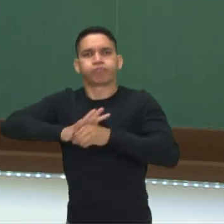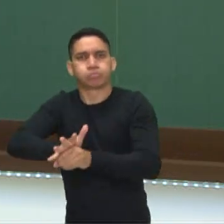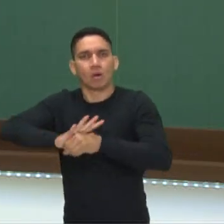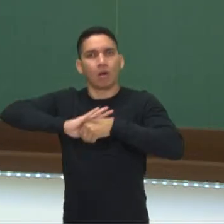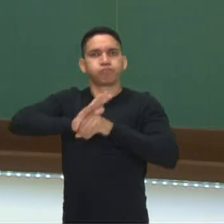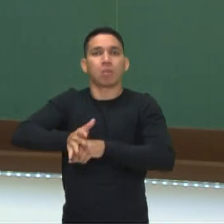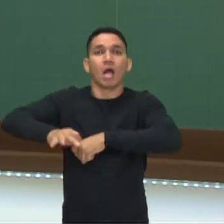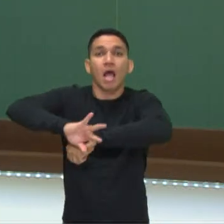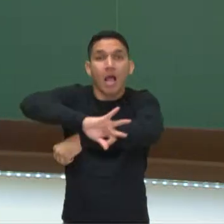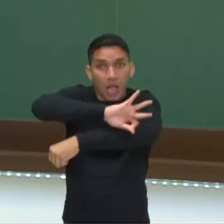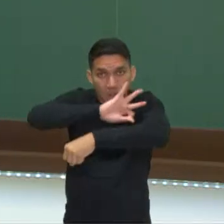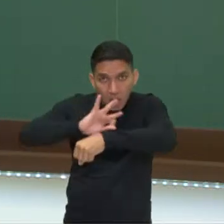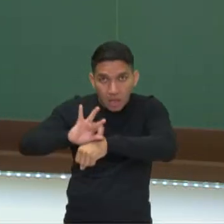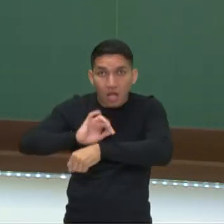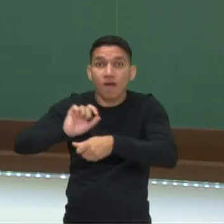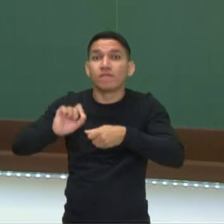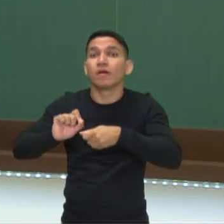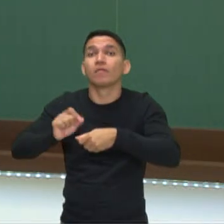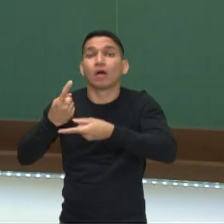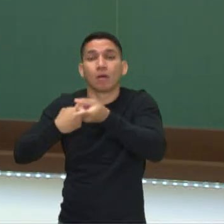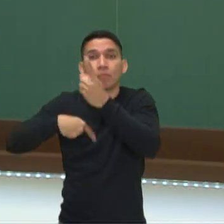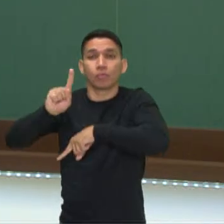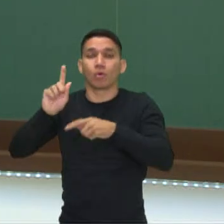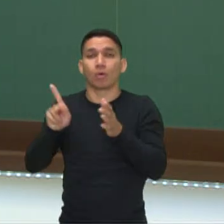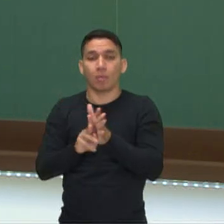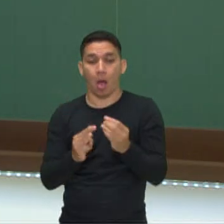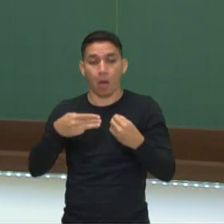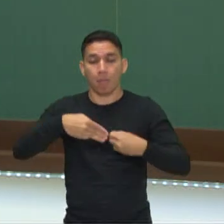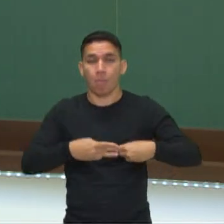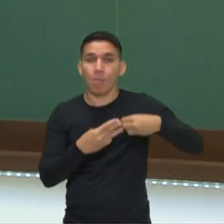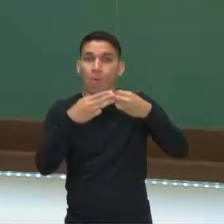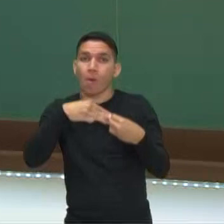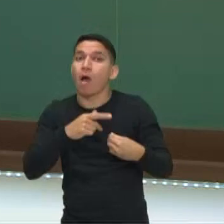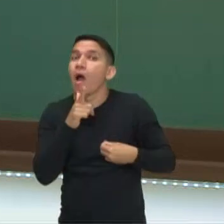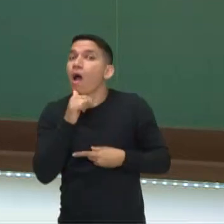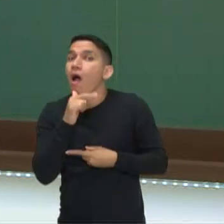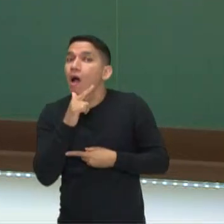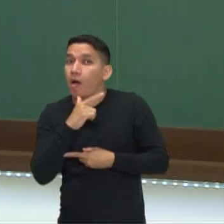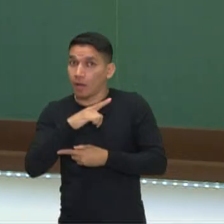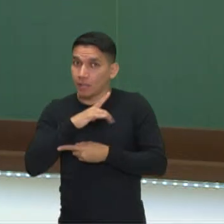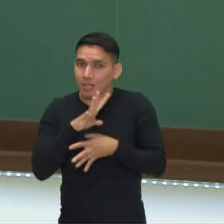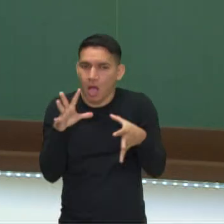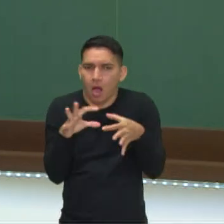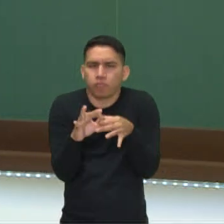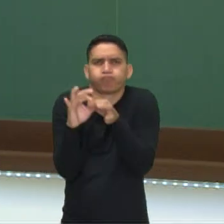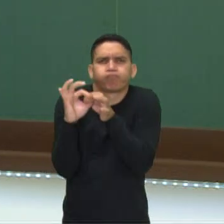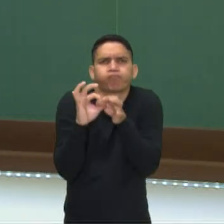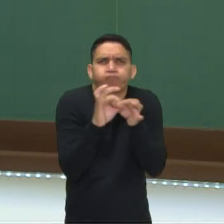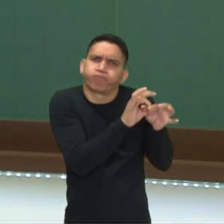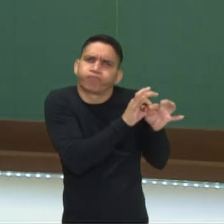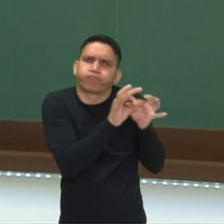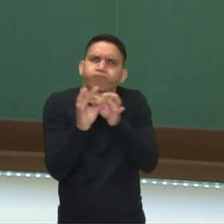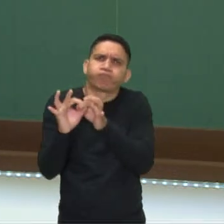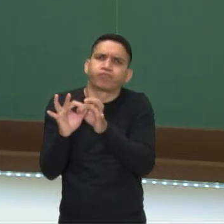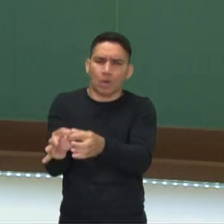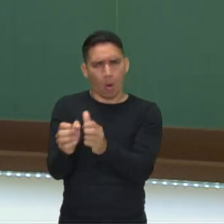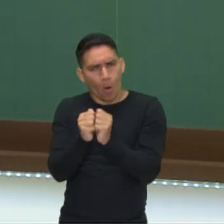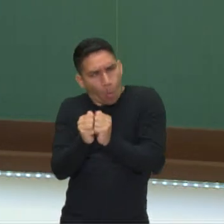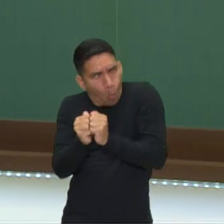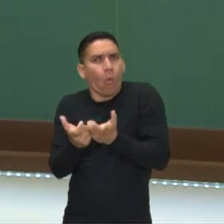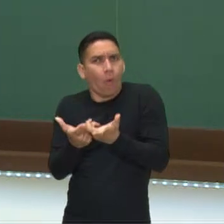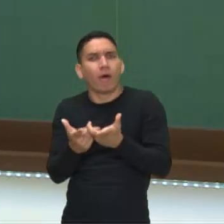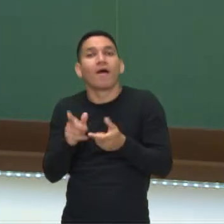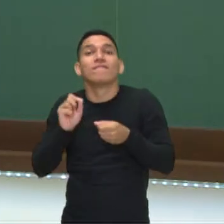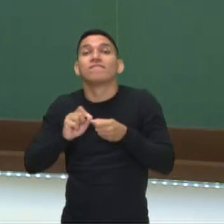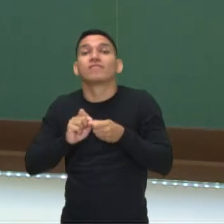nessas células que faz com que as moléculas de água, que estão bem coesas uma com a outra, tá?